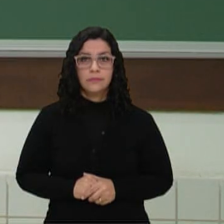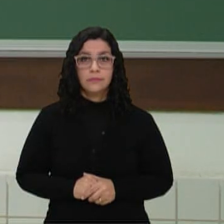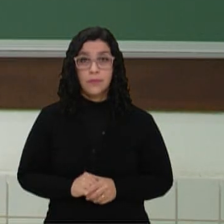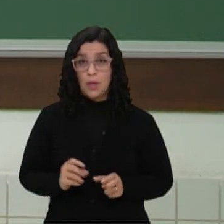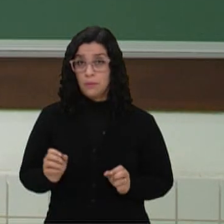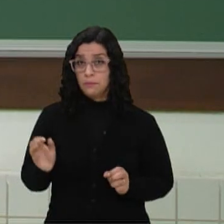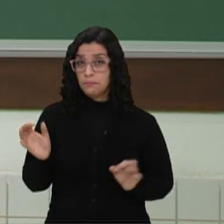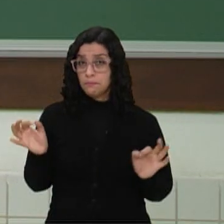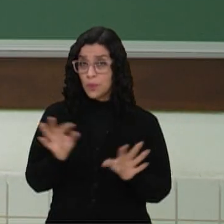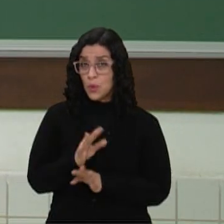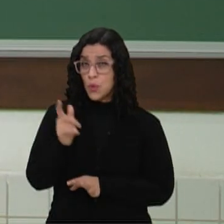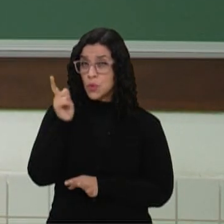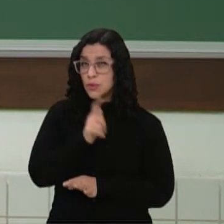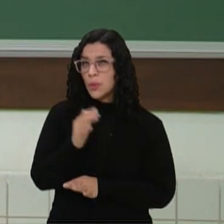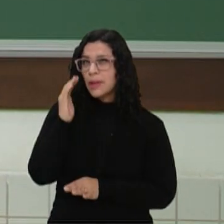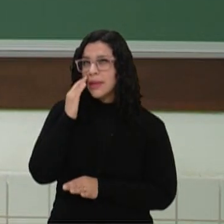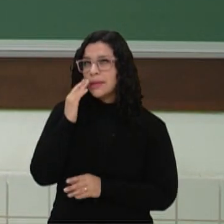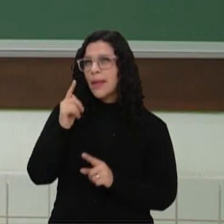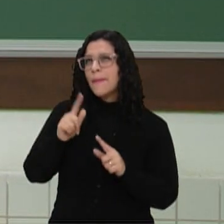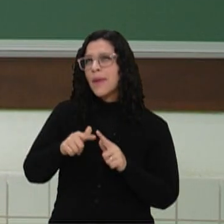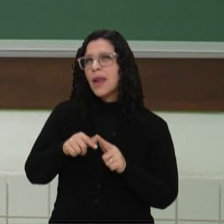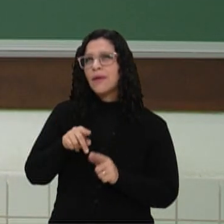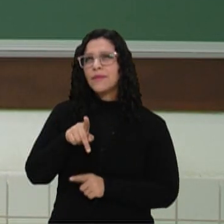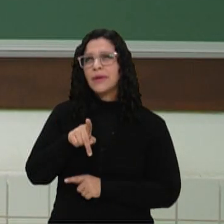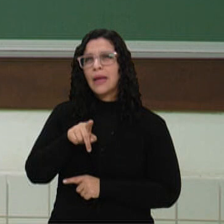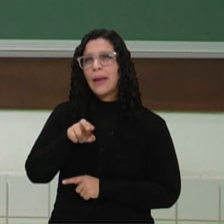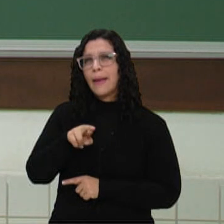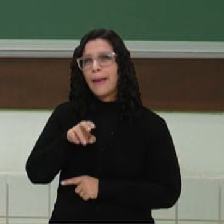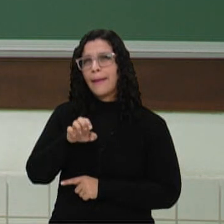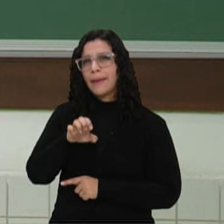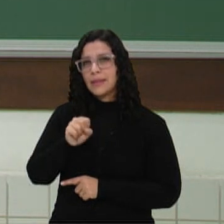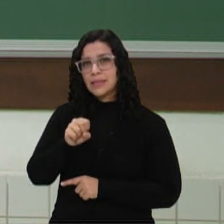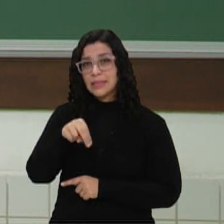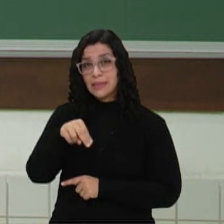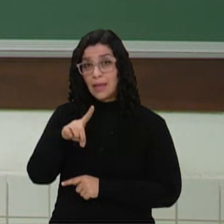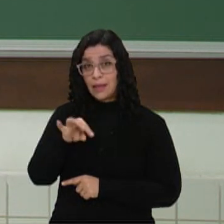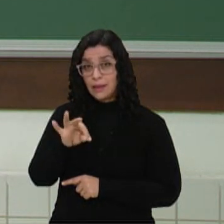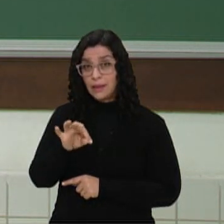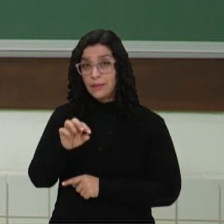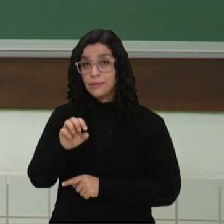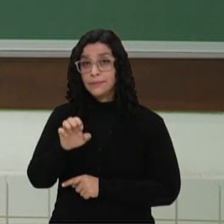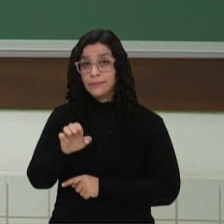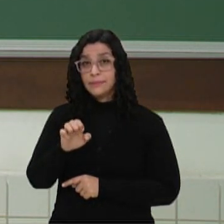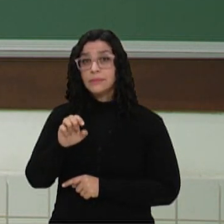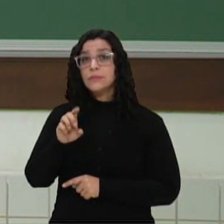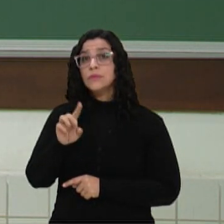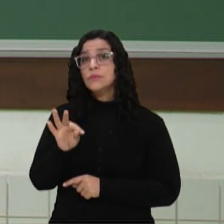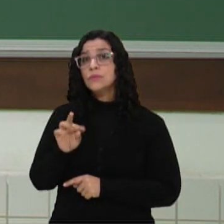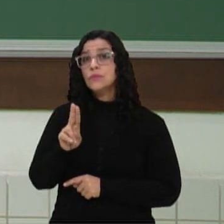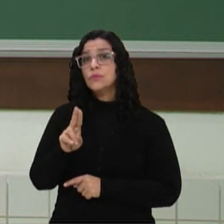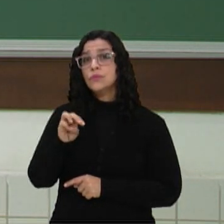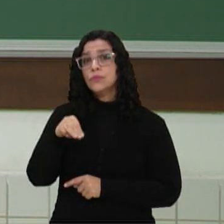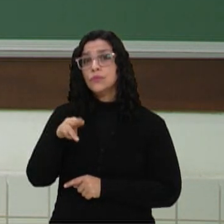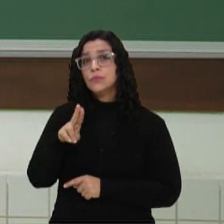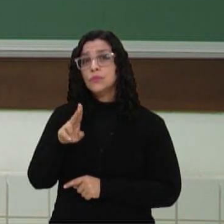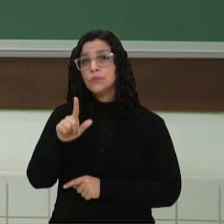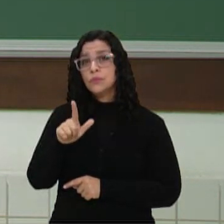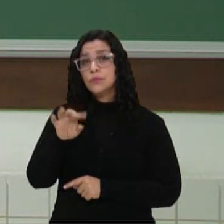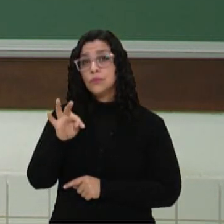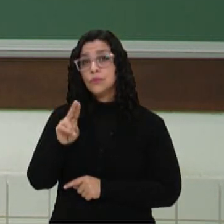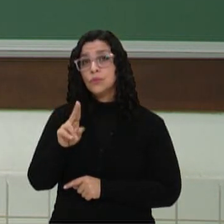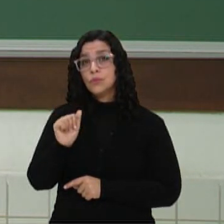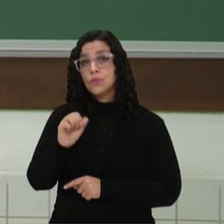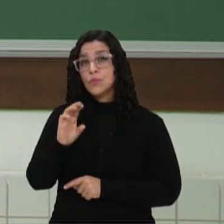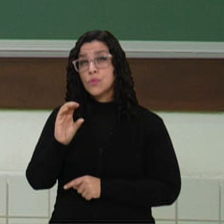Levantou sua hipótese sobre essa expressão presente e tumultuoso? Por que que ela aborda, por que que ela caracteriza a adolescência,